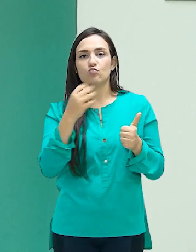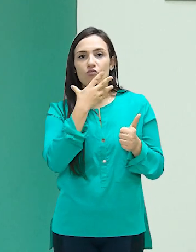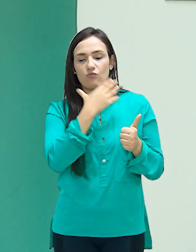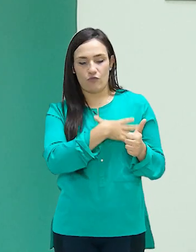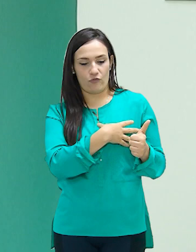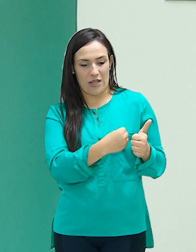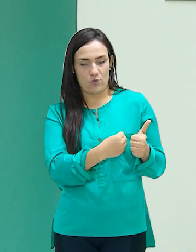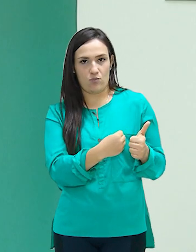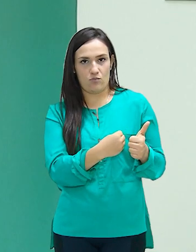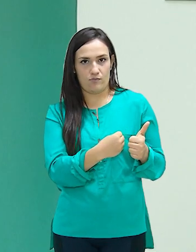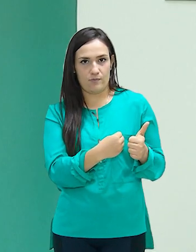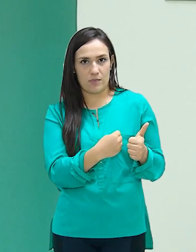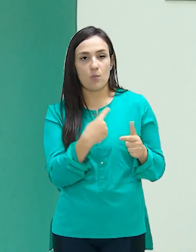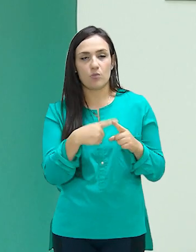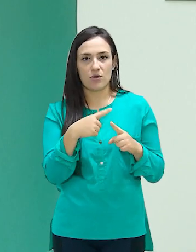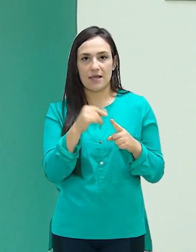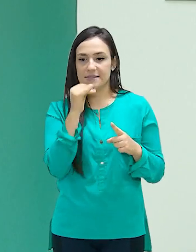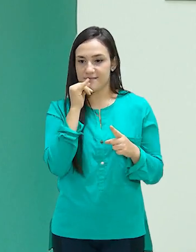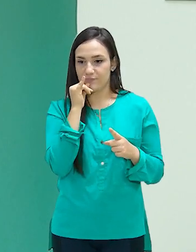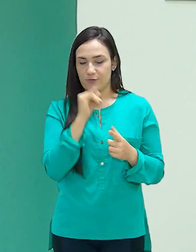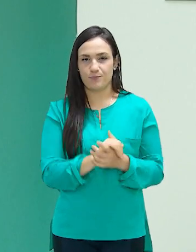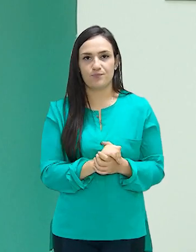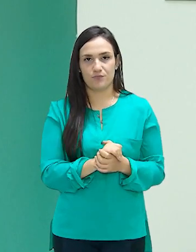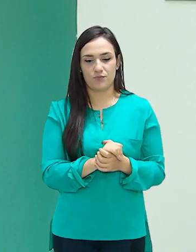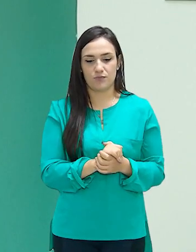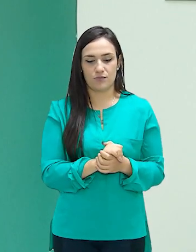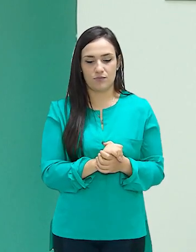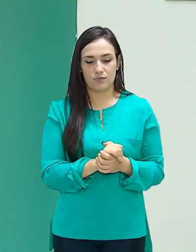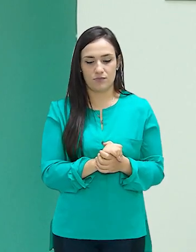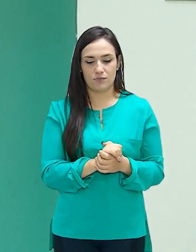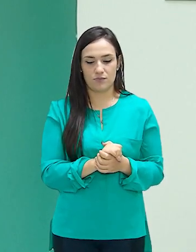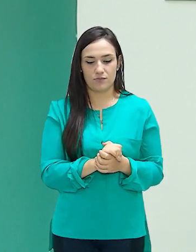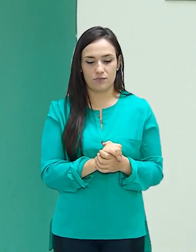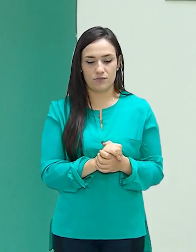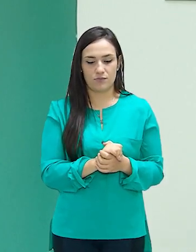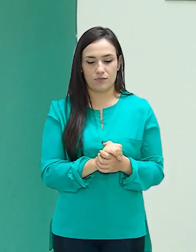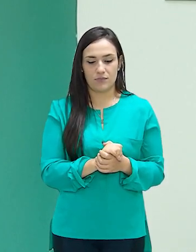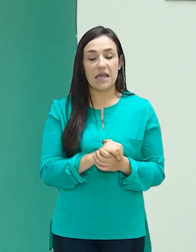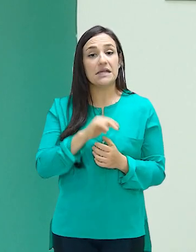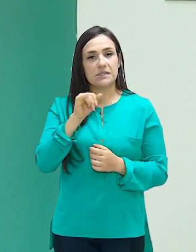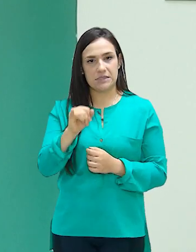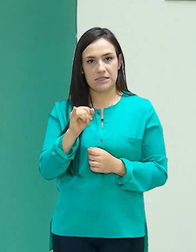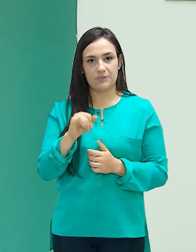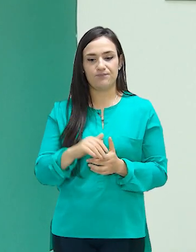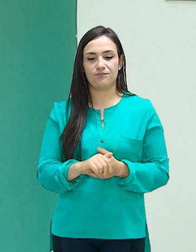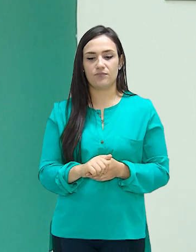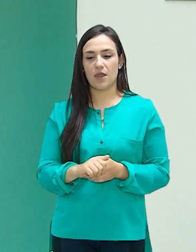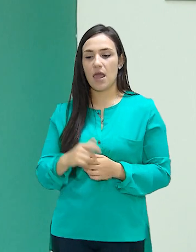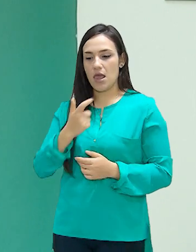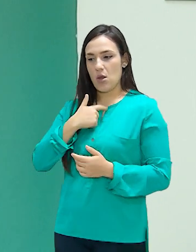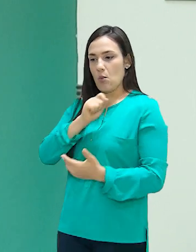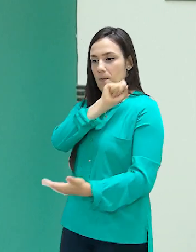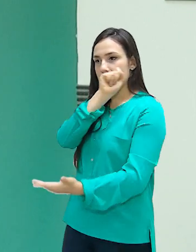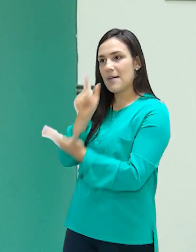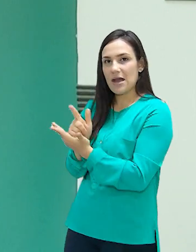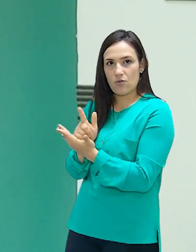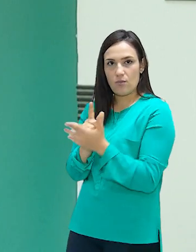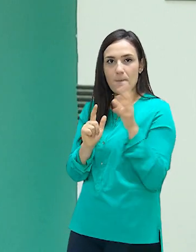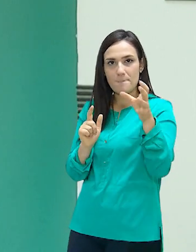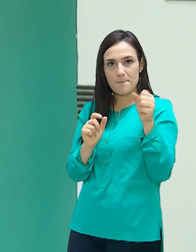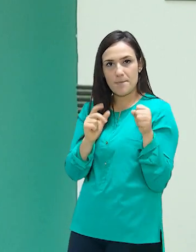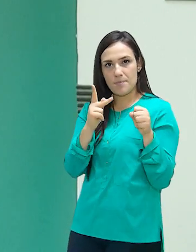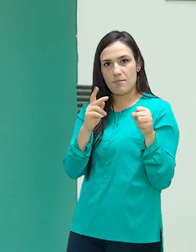alimentos? Quem paga os alimentos acredita que está pagando além, e quem